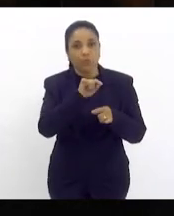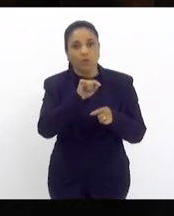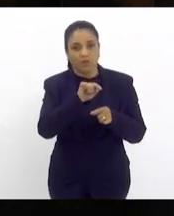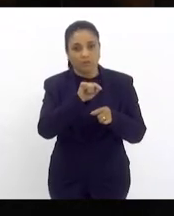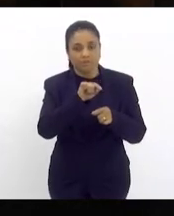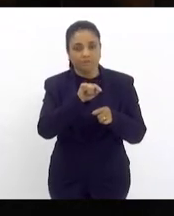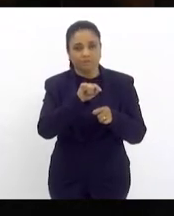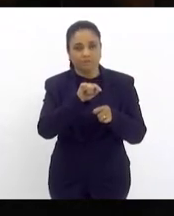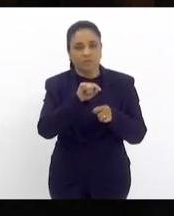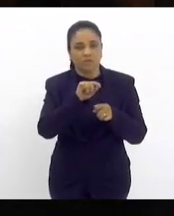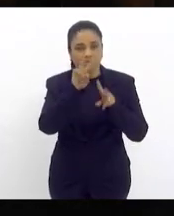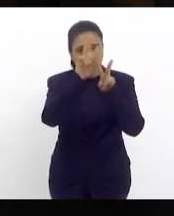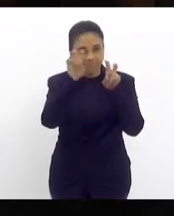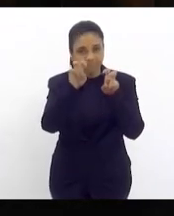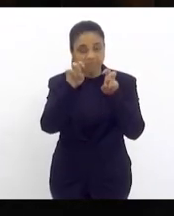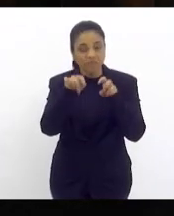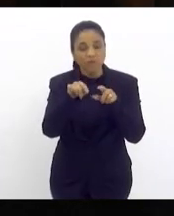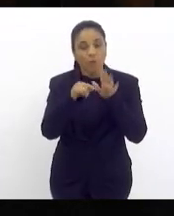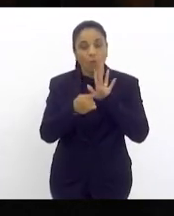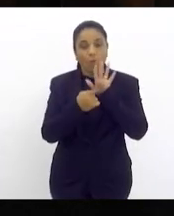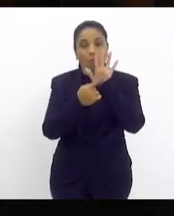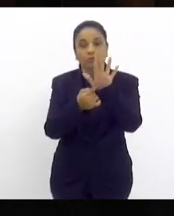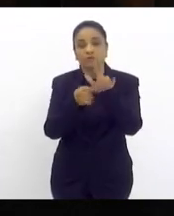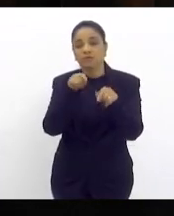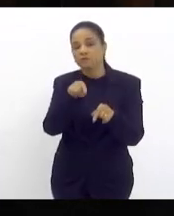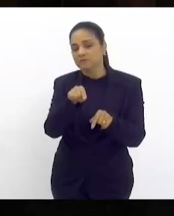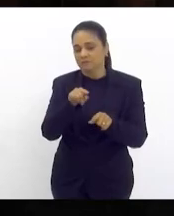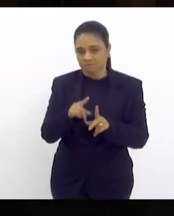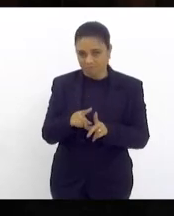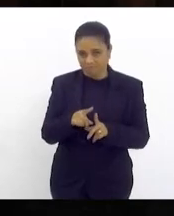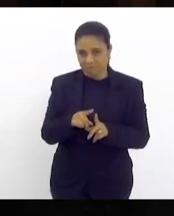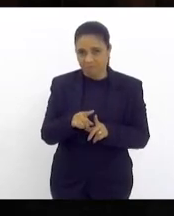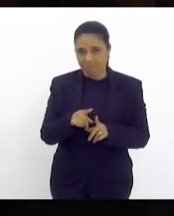vocês verem a pérola dessa Fera